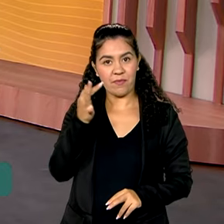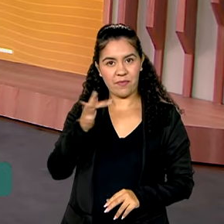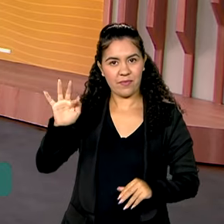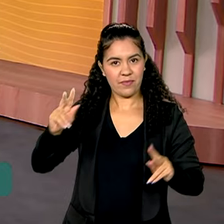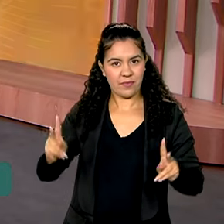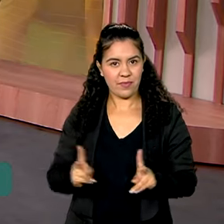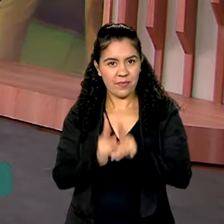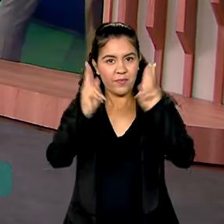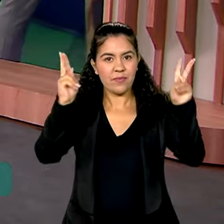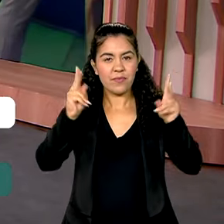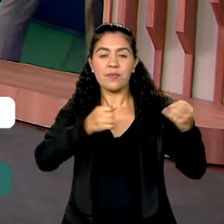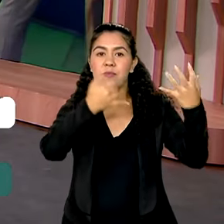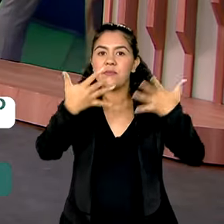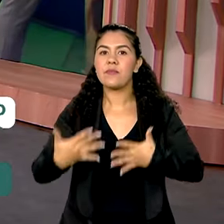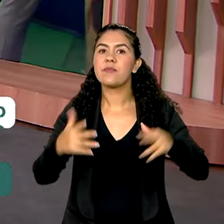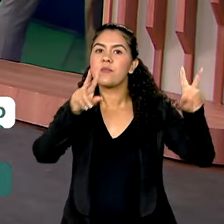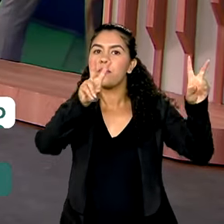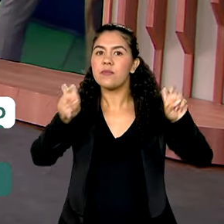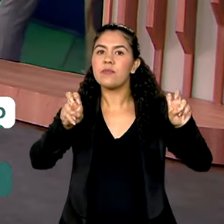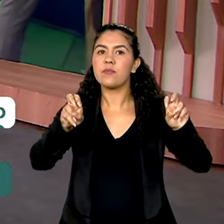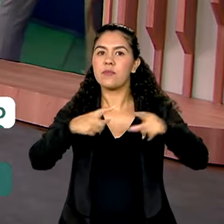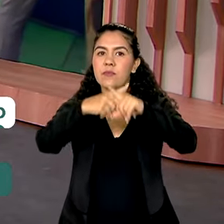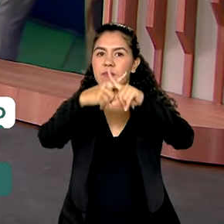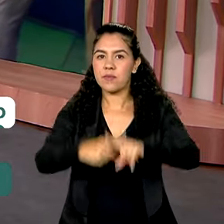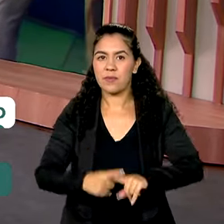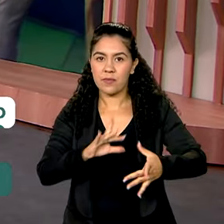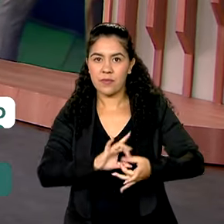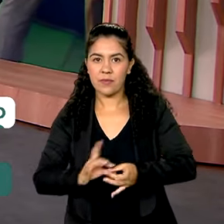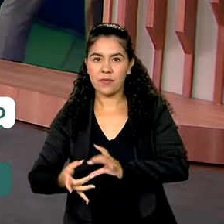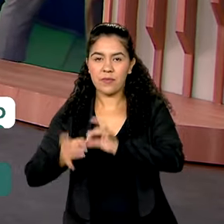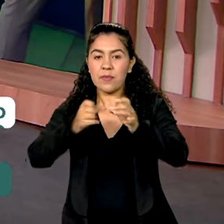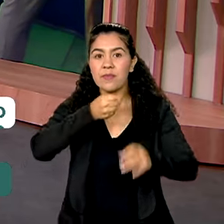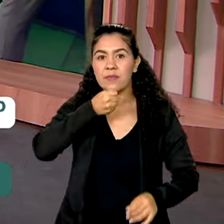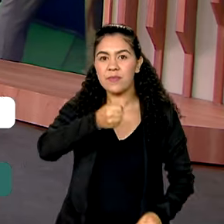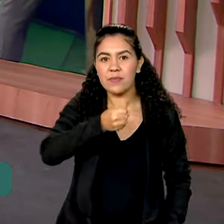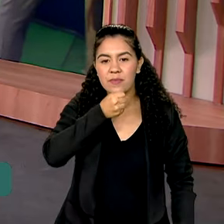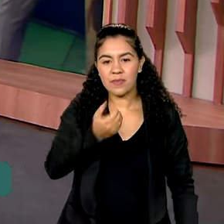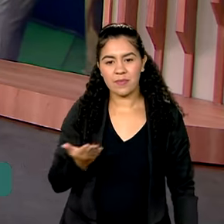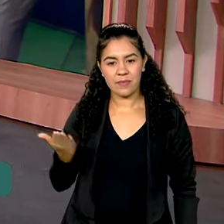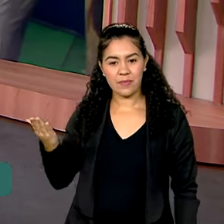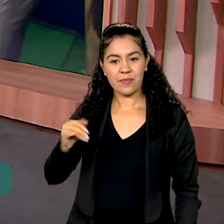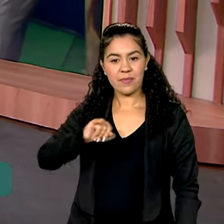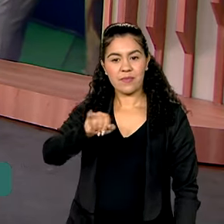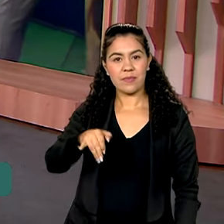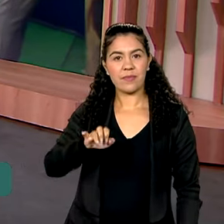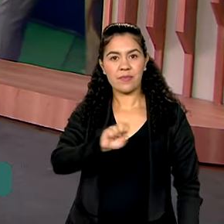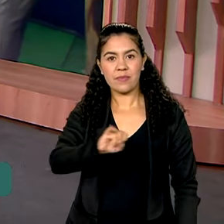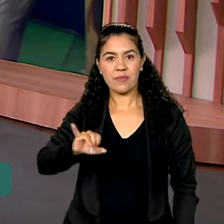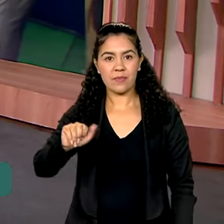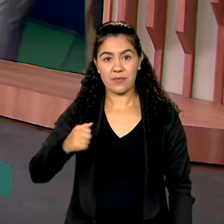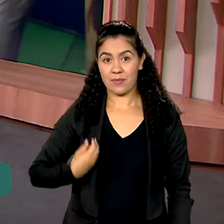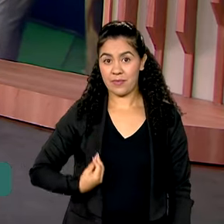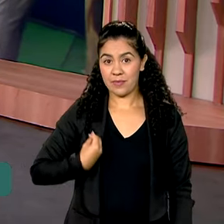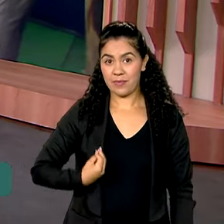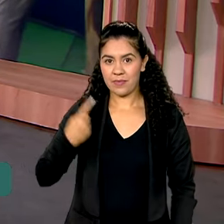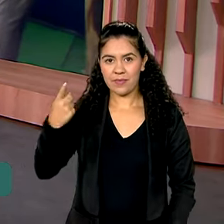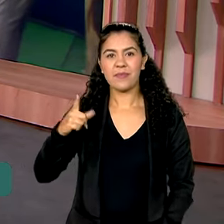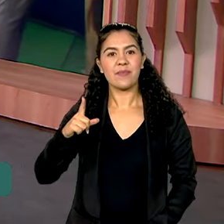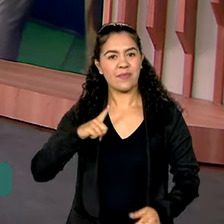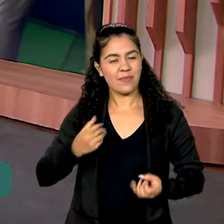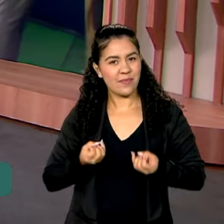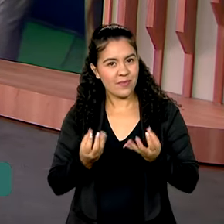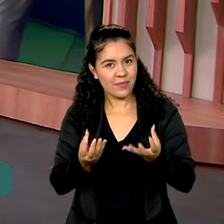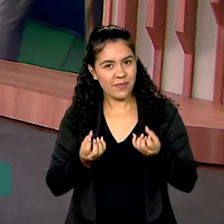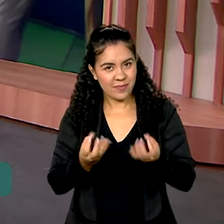Olímpicos. E quem traz as informações para a gente é ela, a nossa Jéssica Gonçalves, que está lá de prontidão.